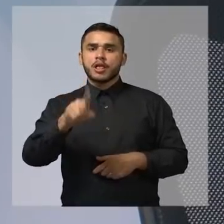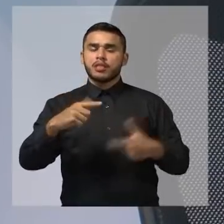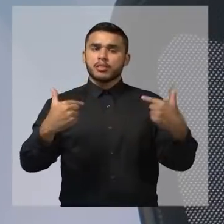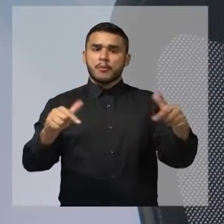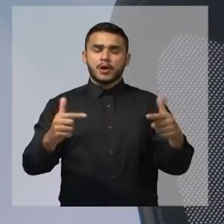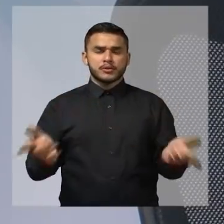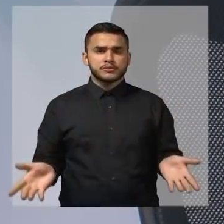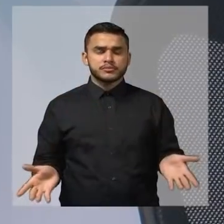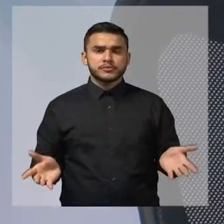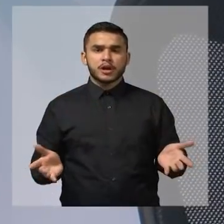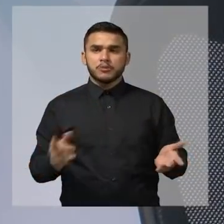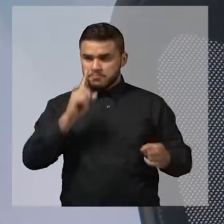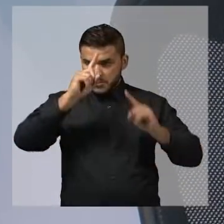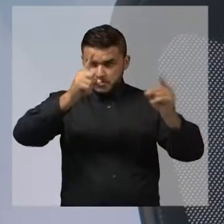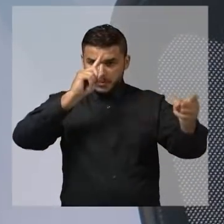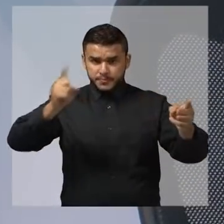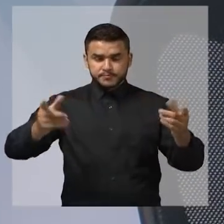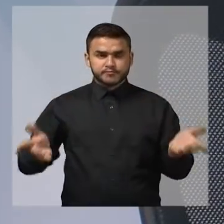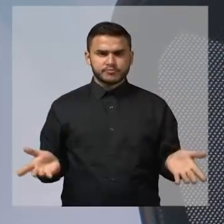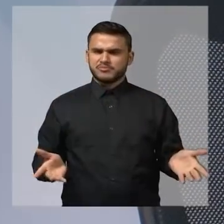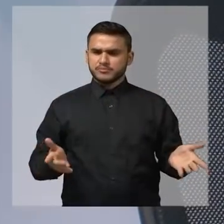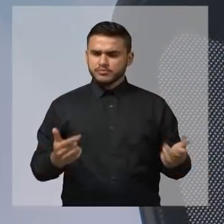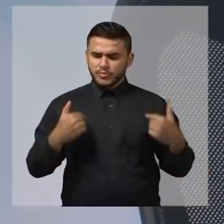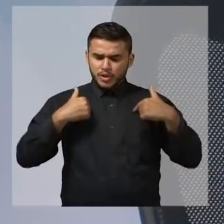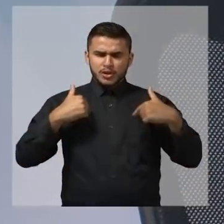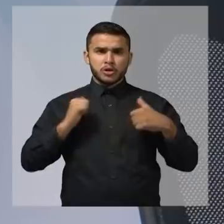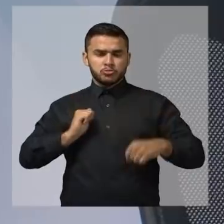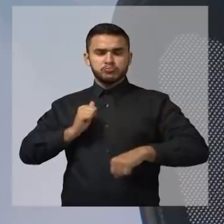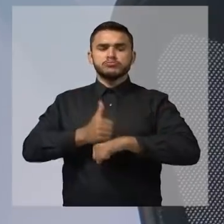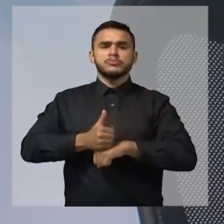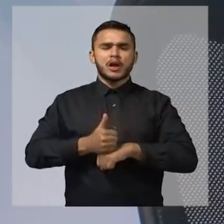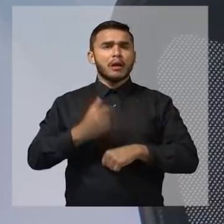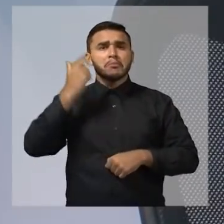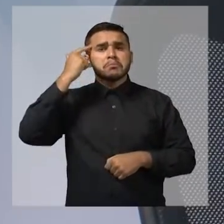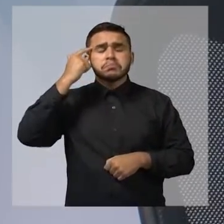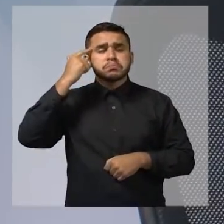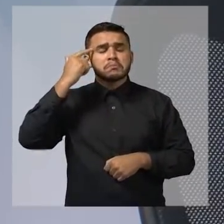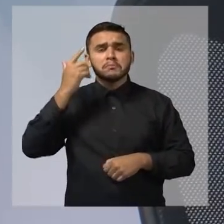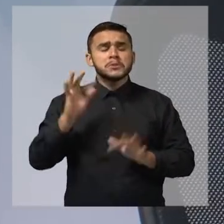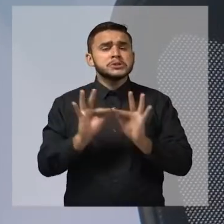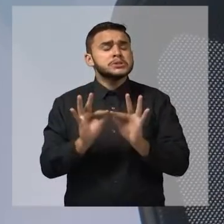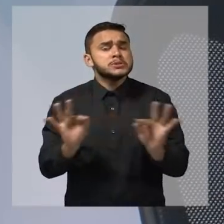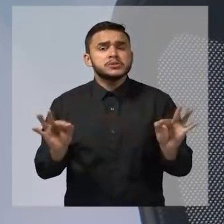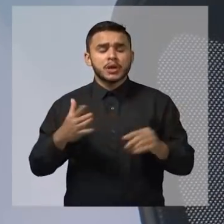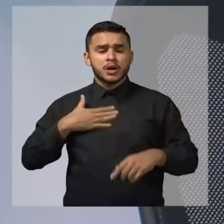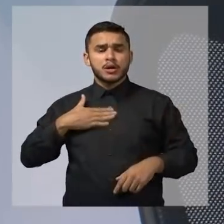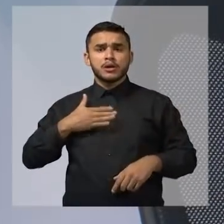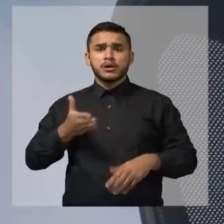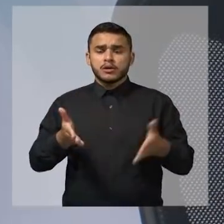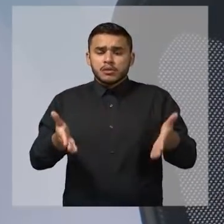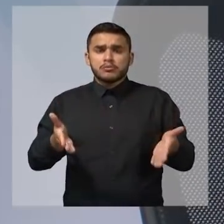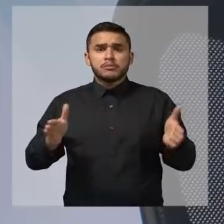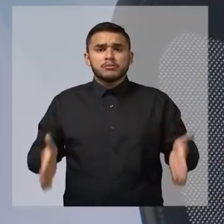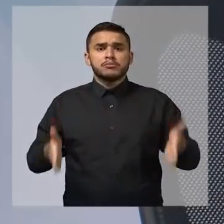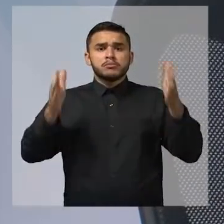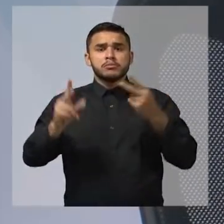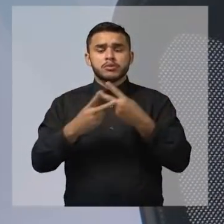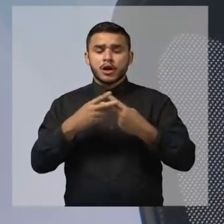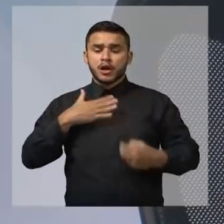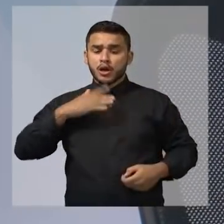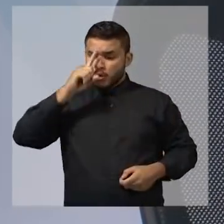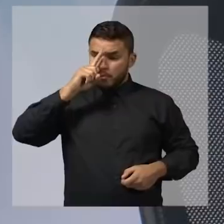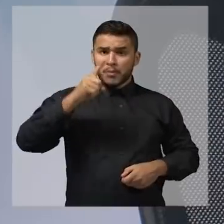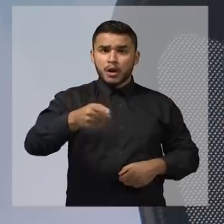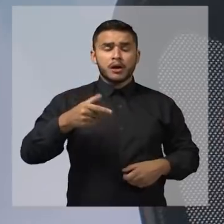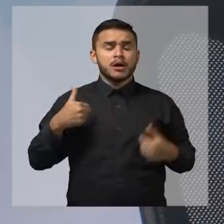não é de facção, não é de crime organizado, não é de A ou B. Então a gente entrou, fez e aconteceu para que isso